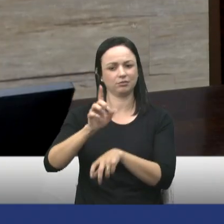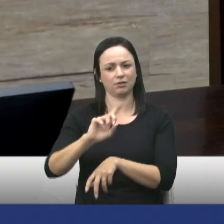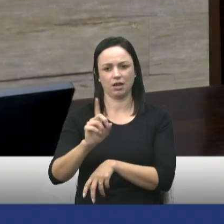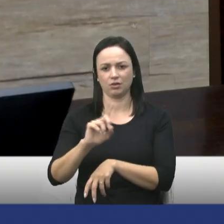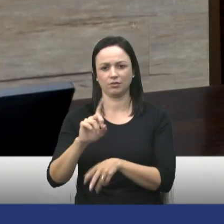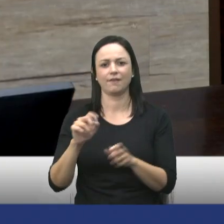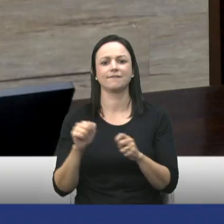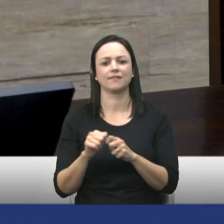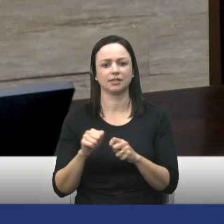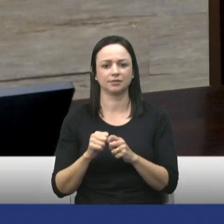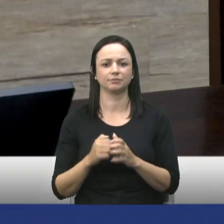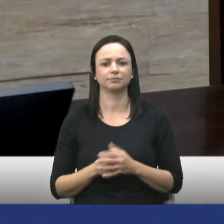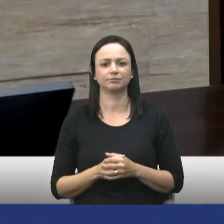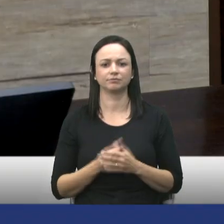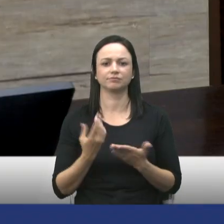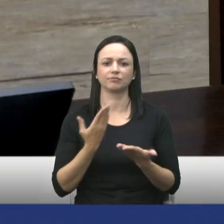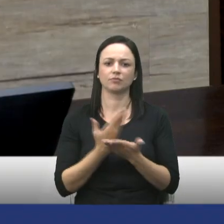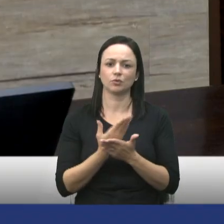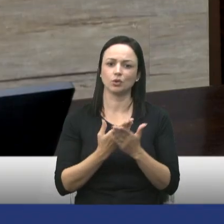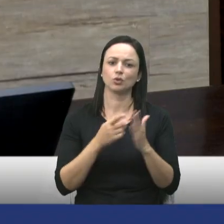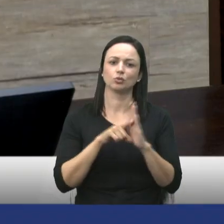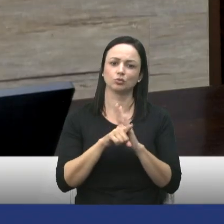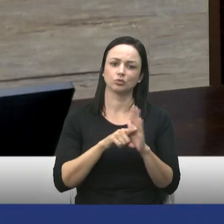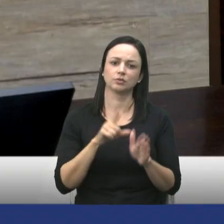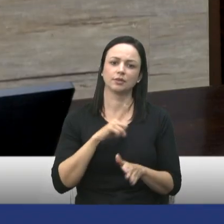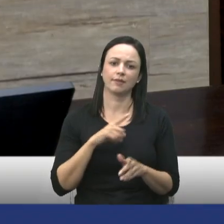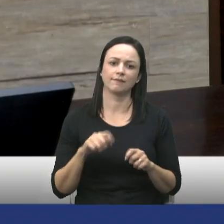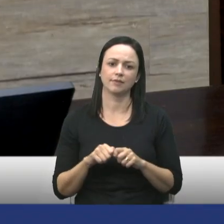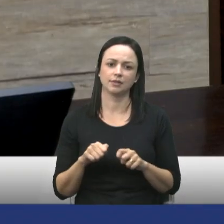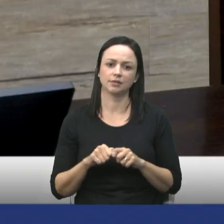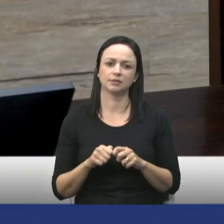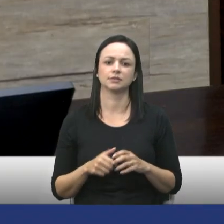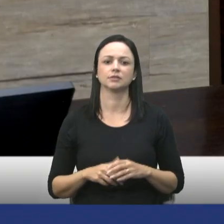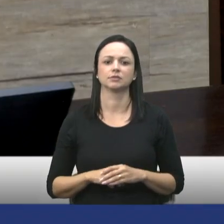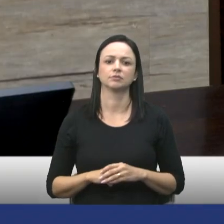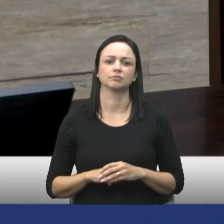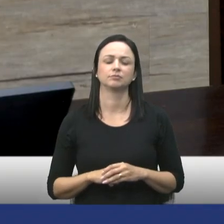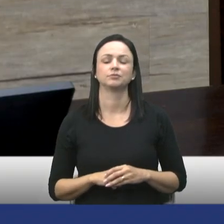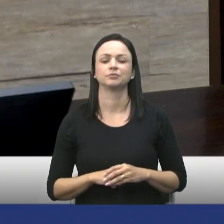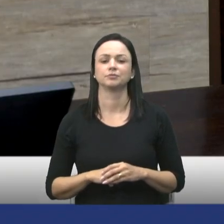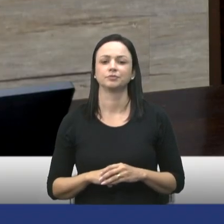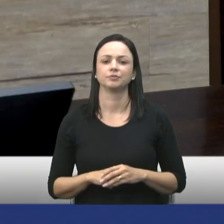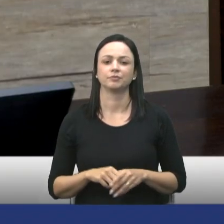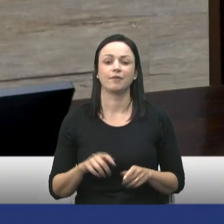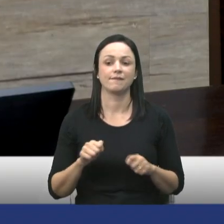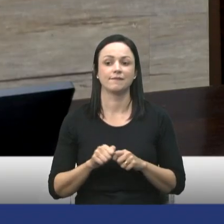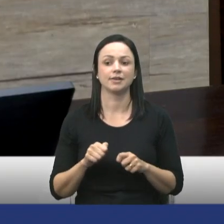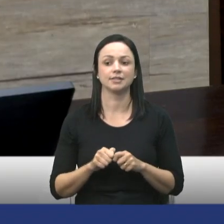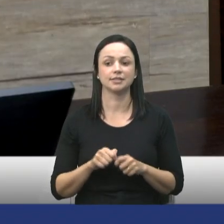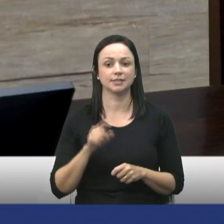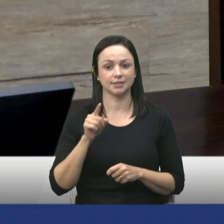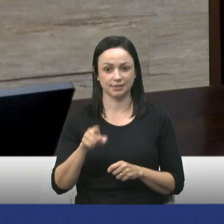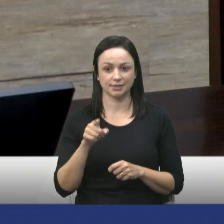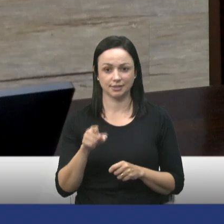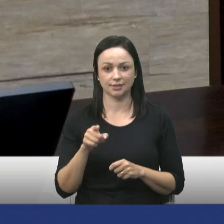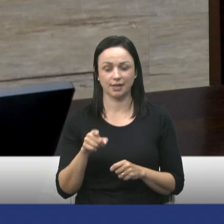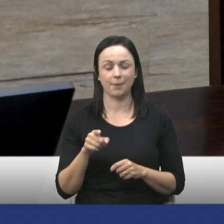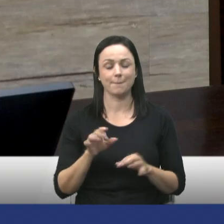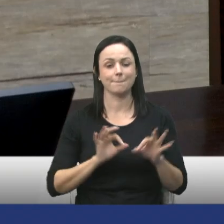vamos fazer. E esse estudo está sendo feito, inclusive, né, para fazer esse